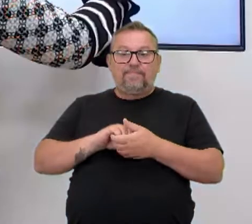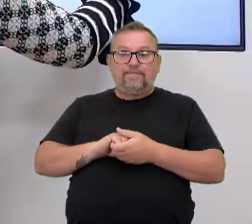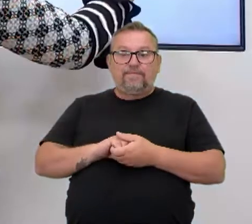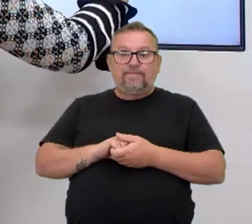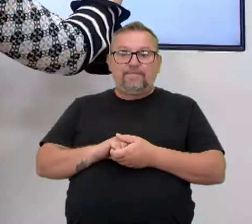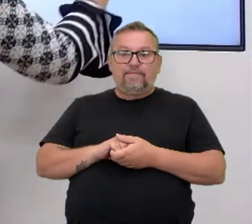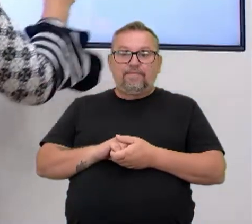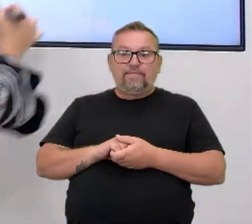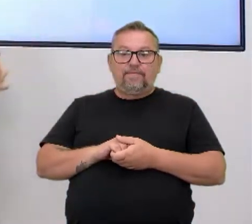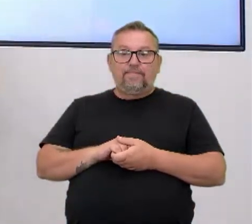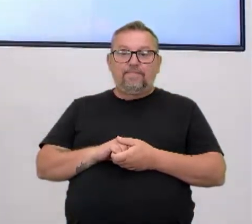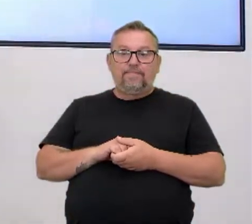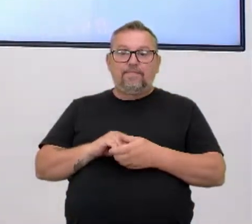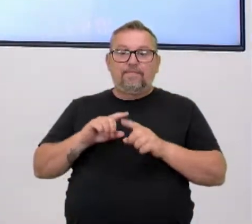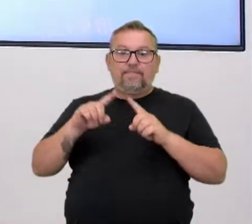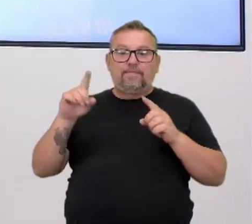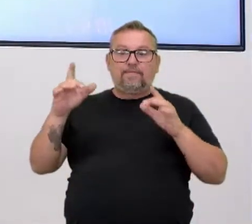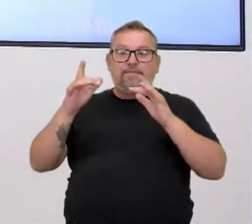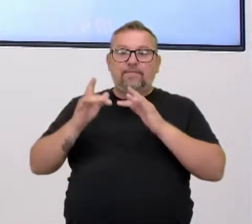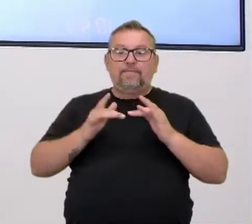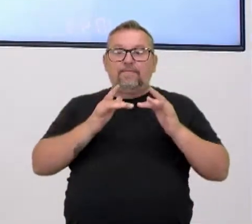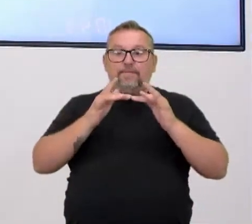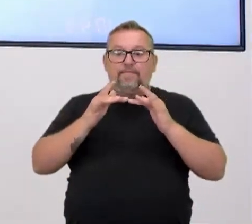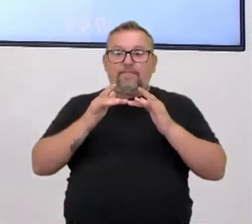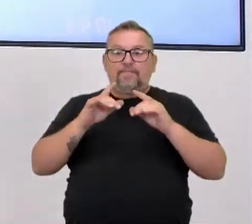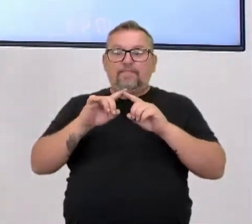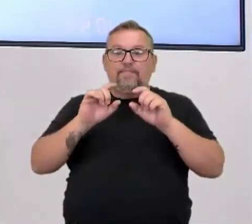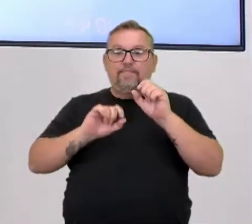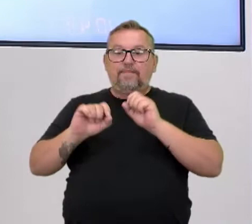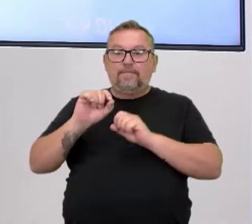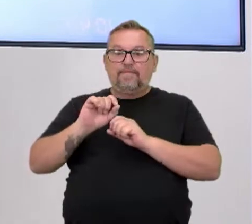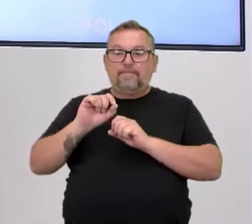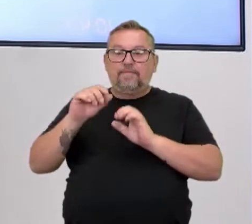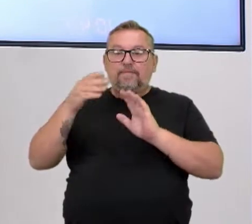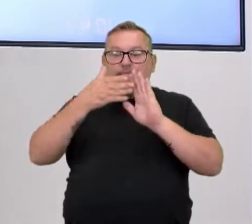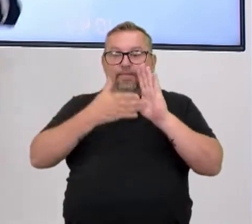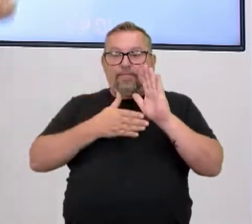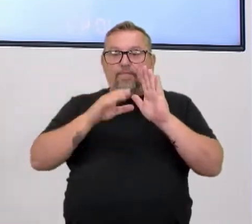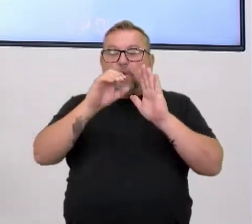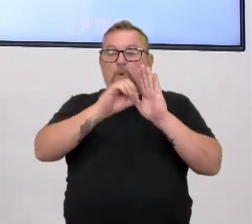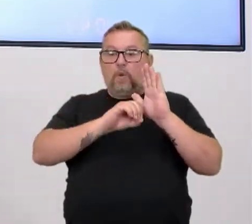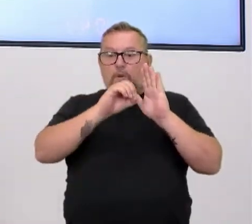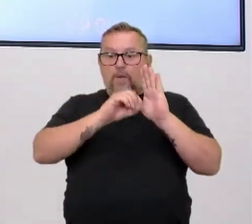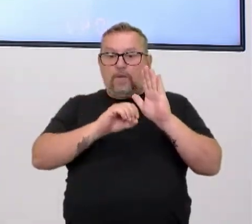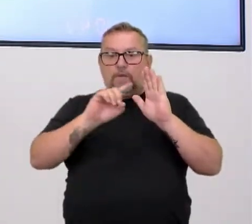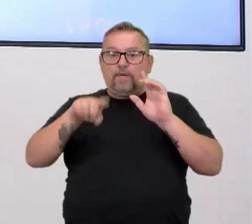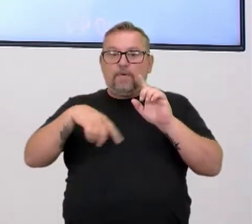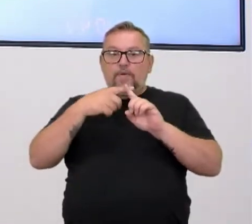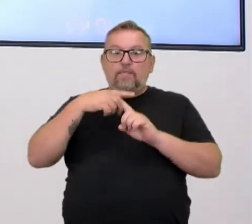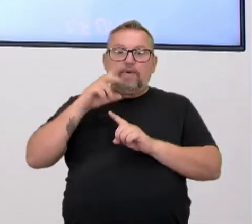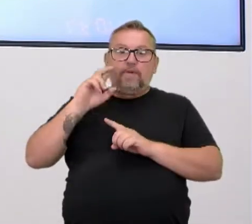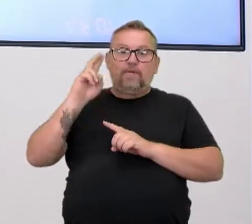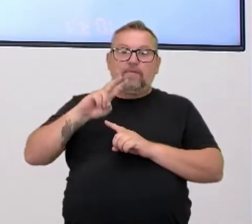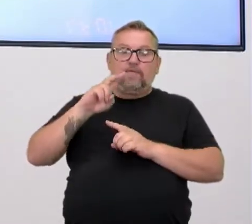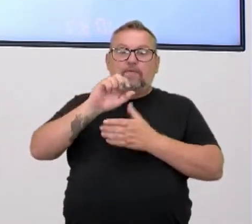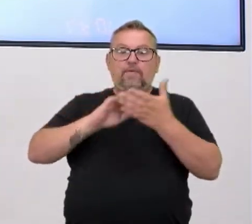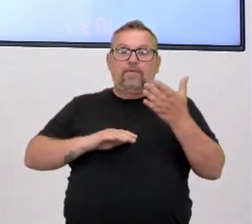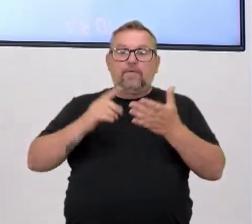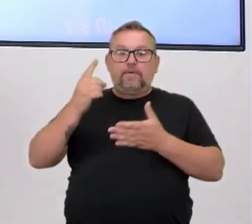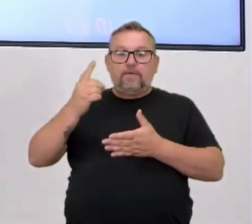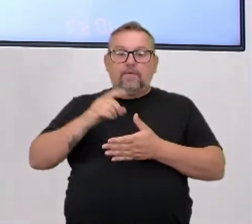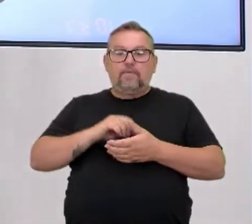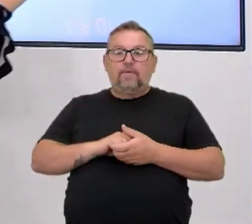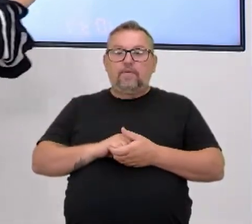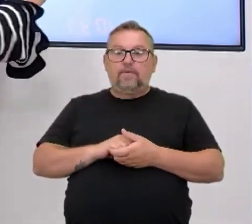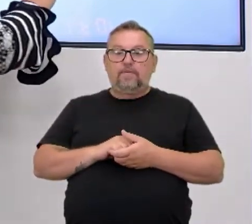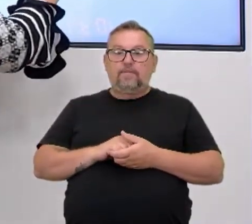Tudo isso aí está relacionado, claro, ao planejamento e ao orçamento. O que mais que a gente viu aí na atividade 1? A